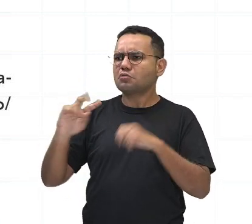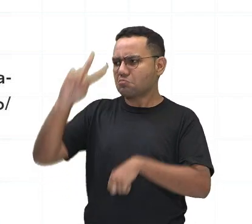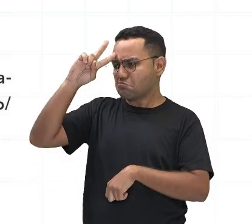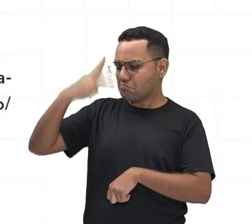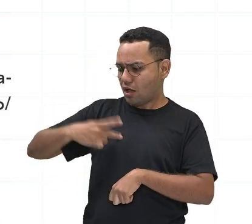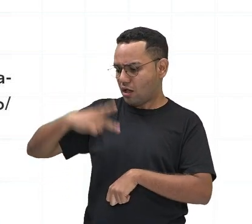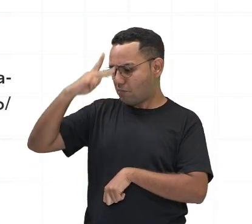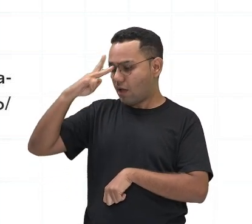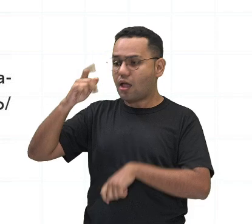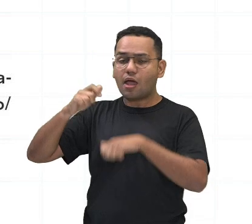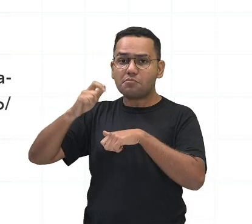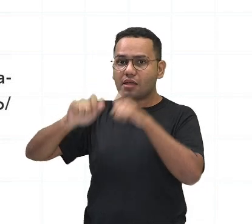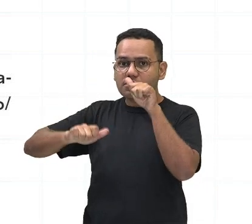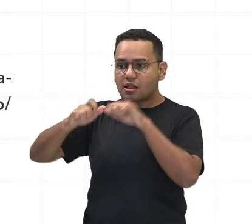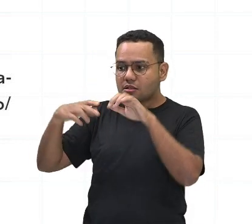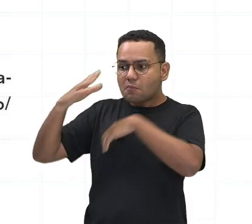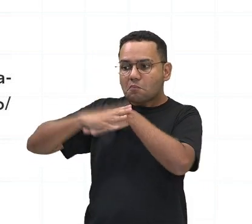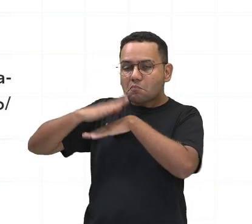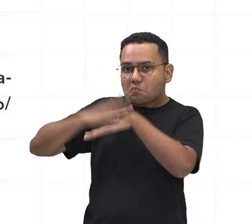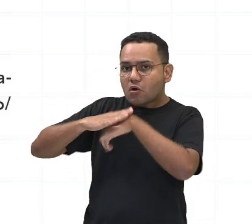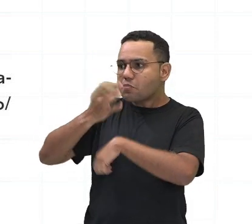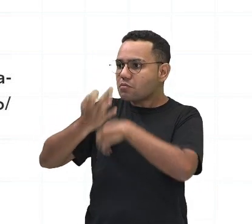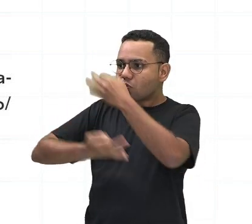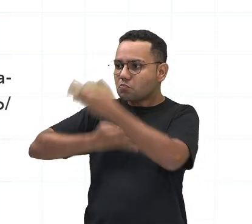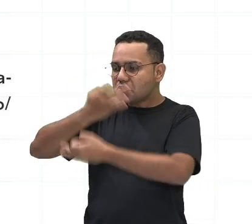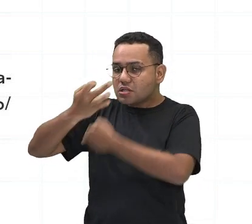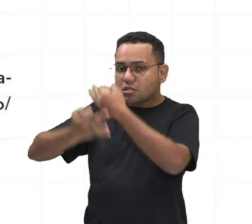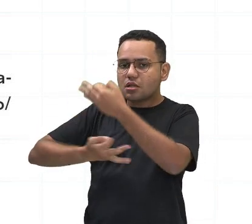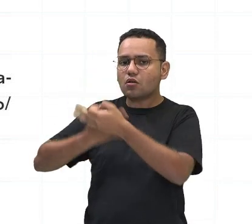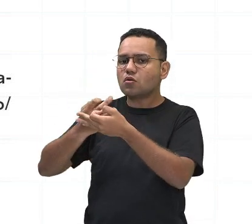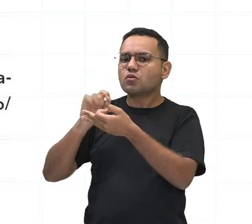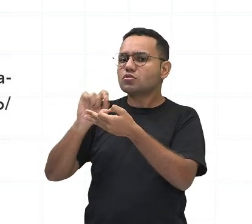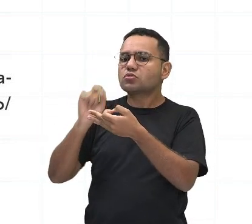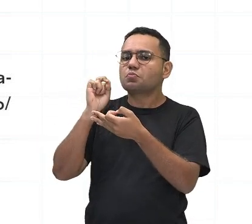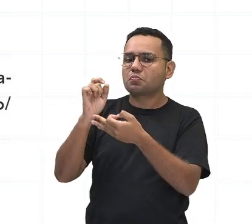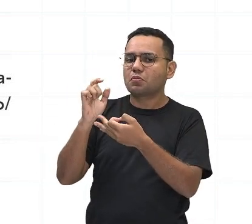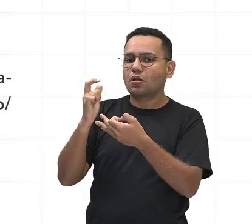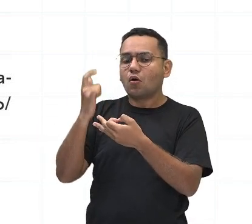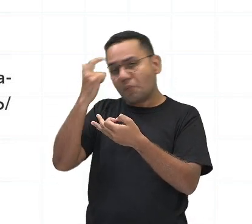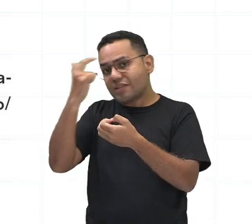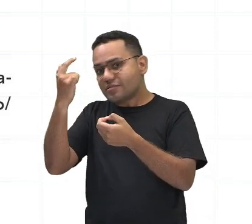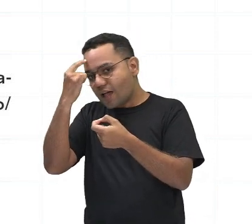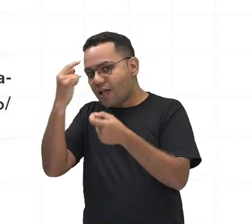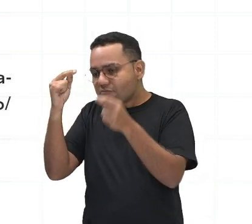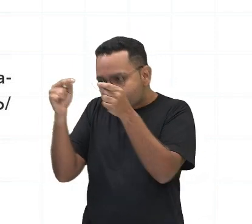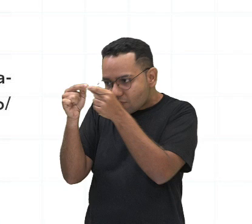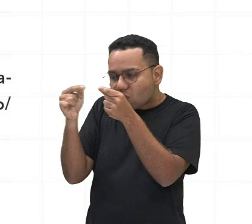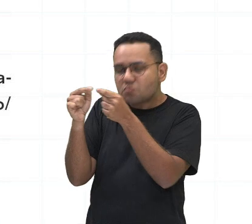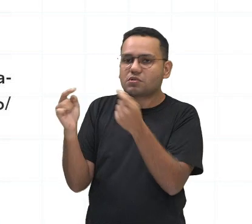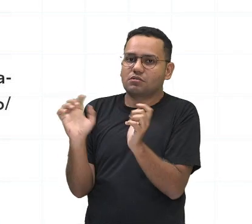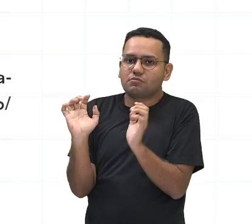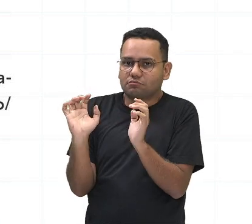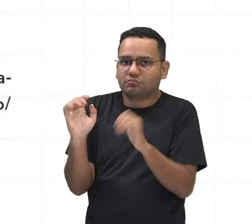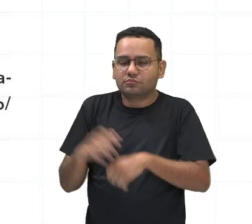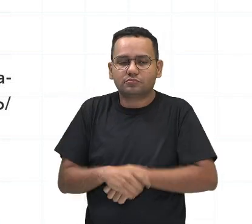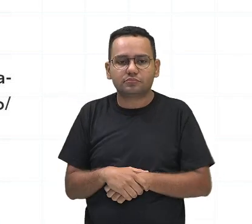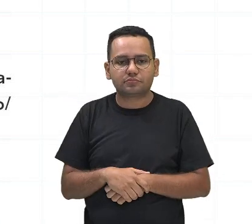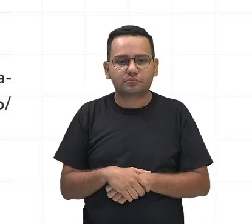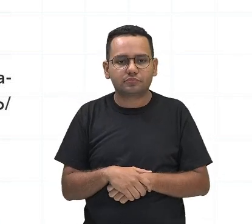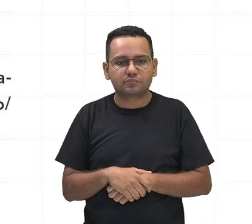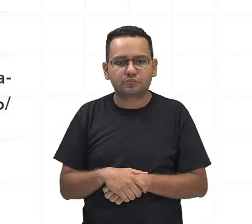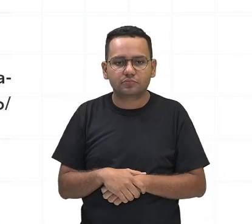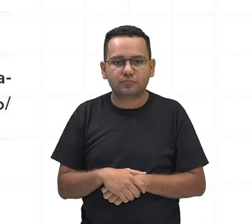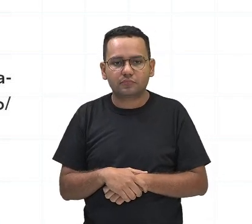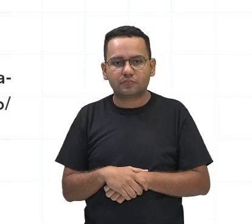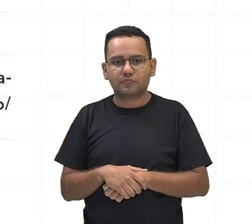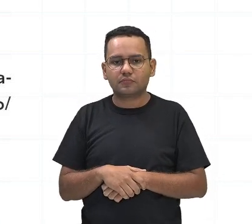opinião é um julgamento pessoal, né? De um pensamento em relação a algo. É uma maneira de pensar, tá? Então, o fato